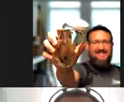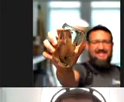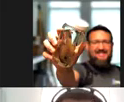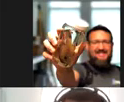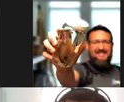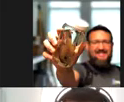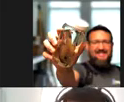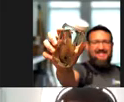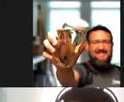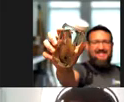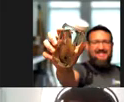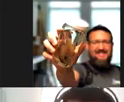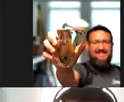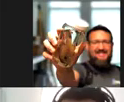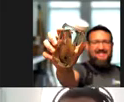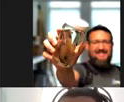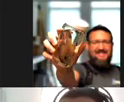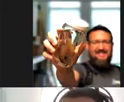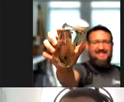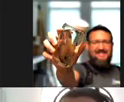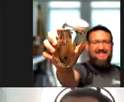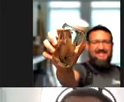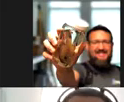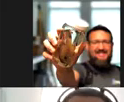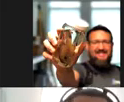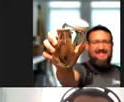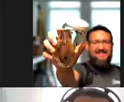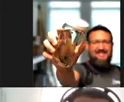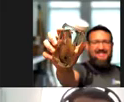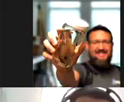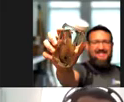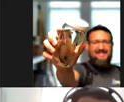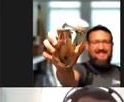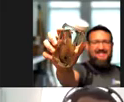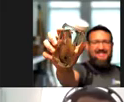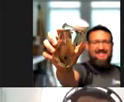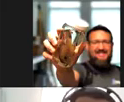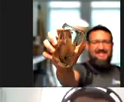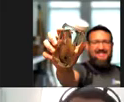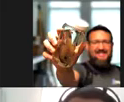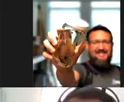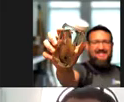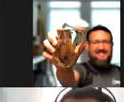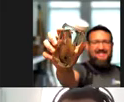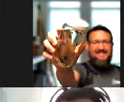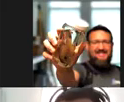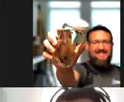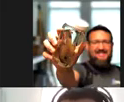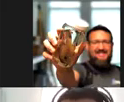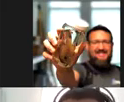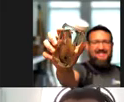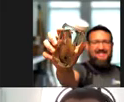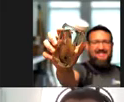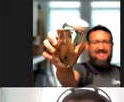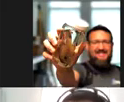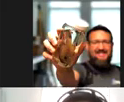E uma questão importante, né, é o quão complexos vão ser meus modelos. A gente já viu que muitas vezes um modelo muito simples, como o da vaca